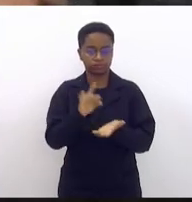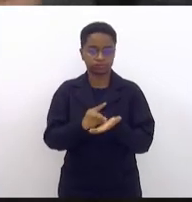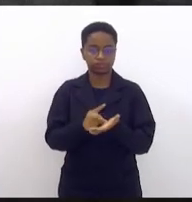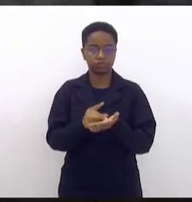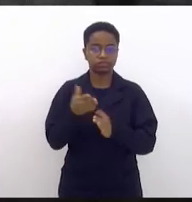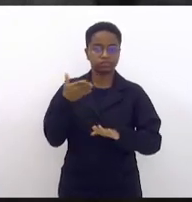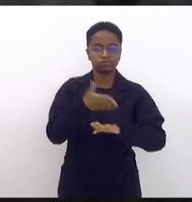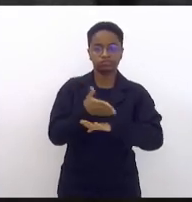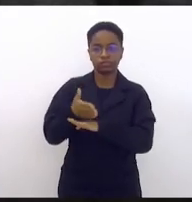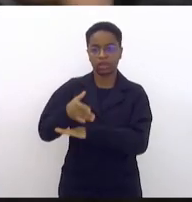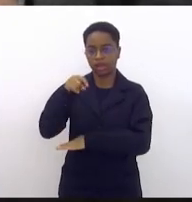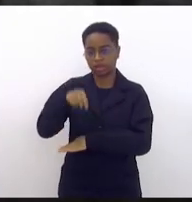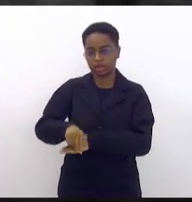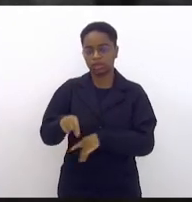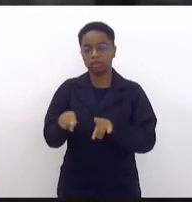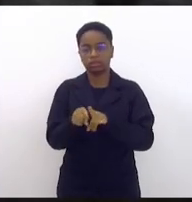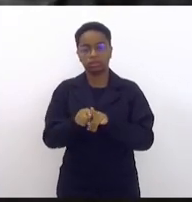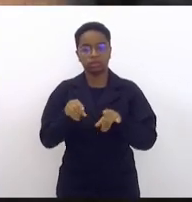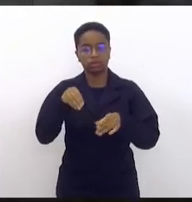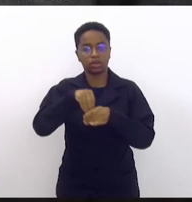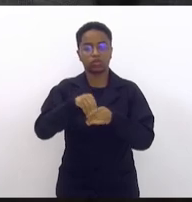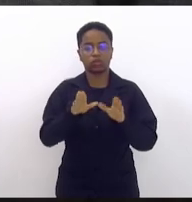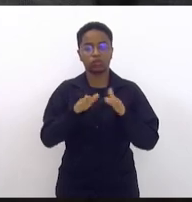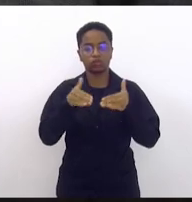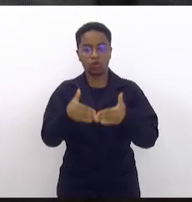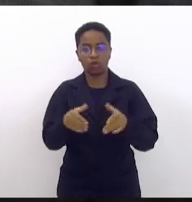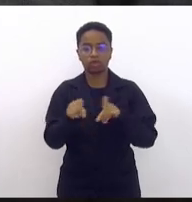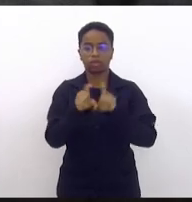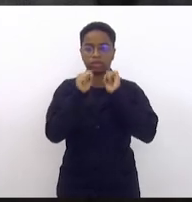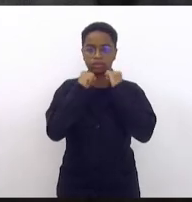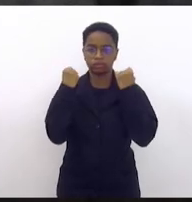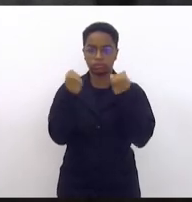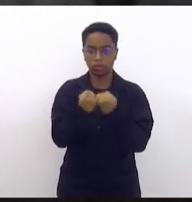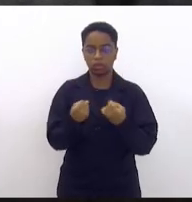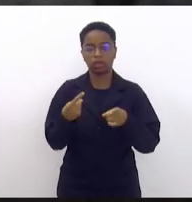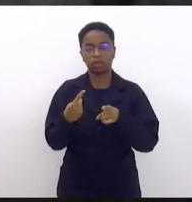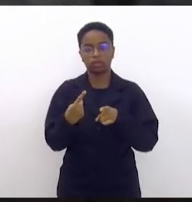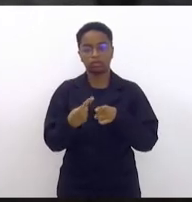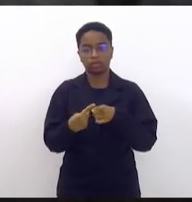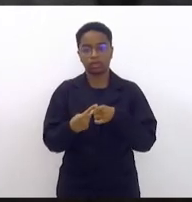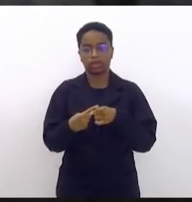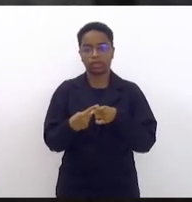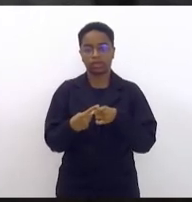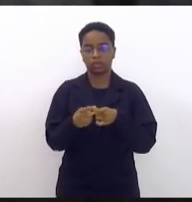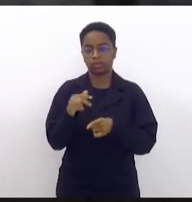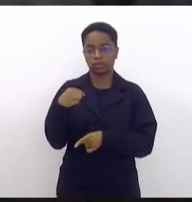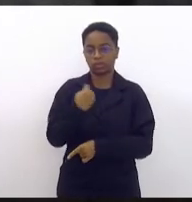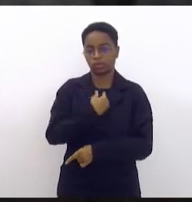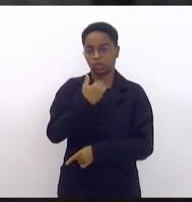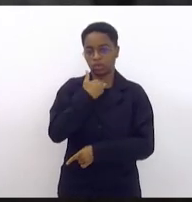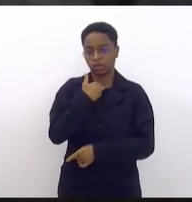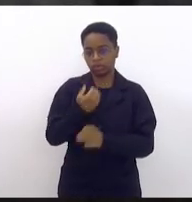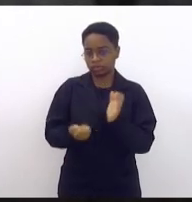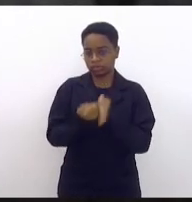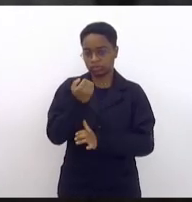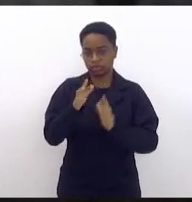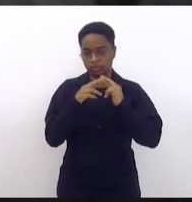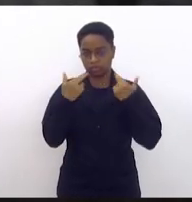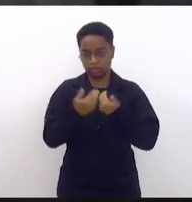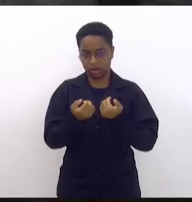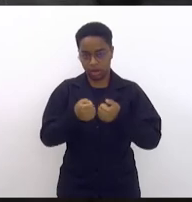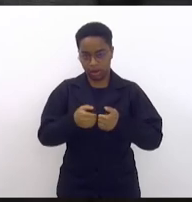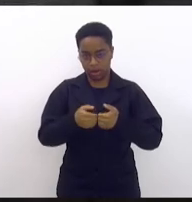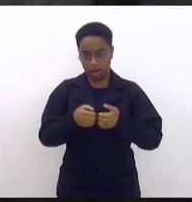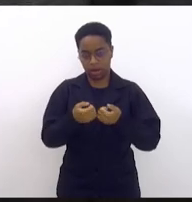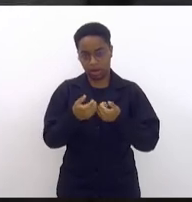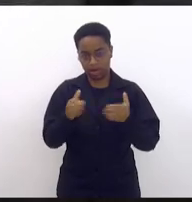Tribuna nos fóruns nos simpósios eh Já que você não pode criar e realizar audiências públicas mas a gente vai